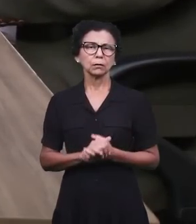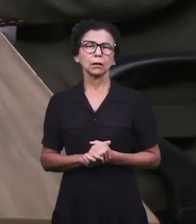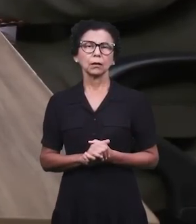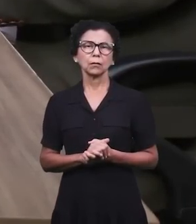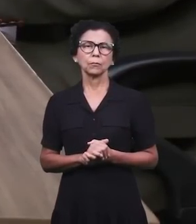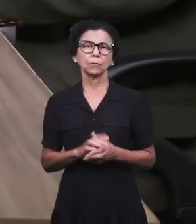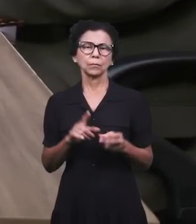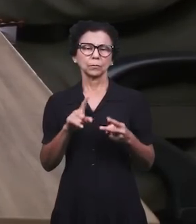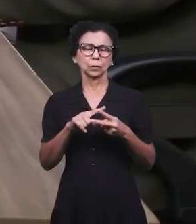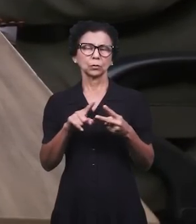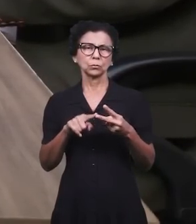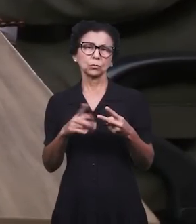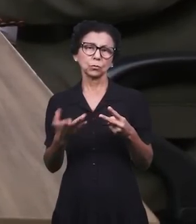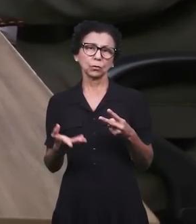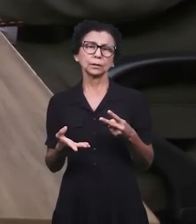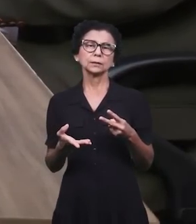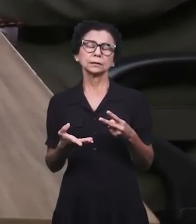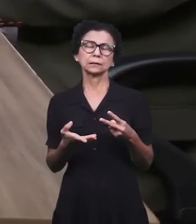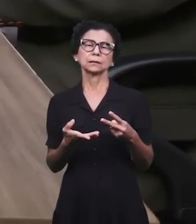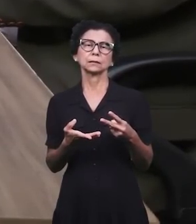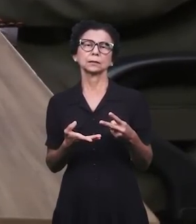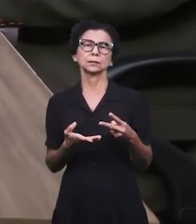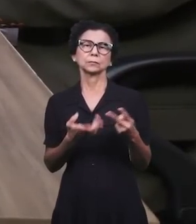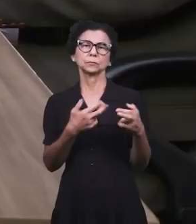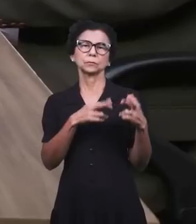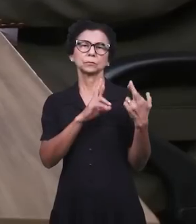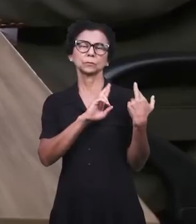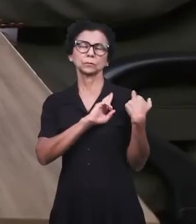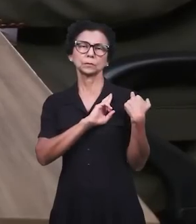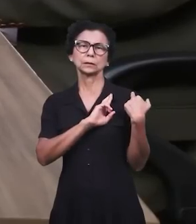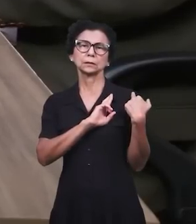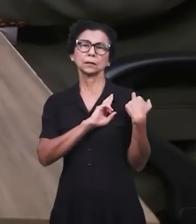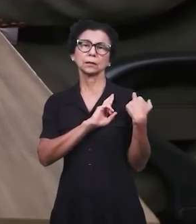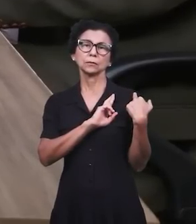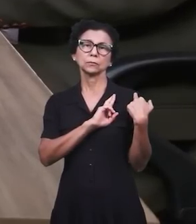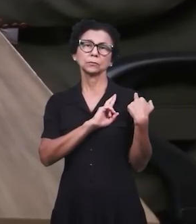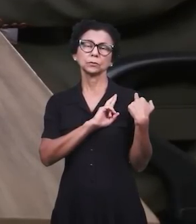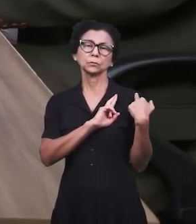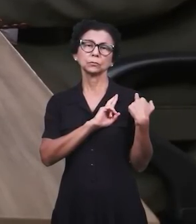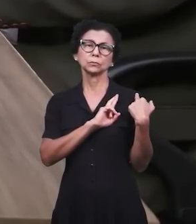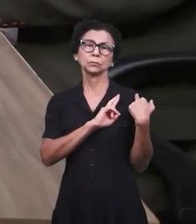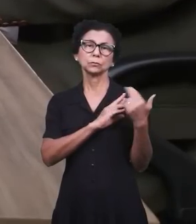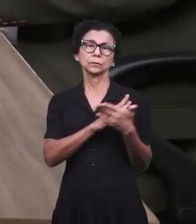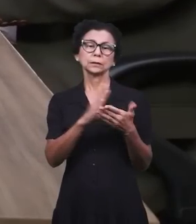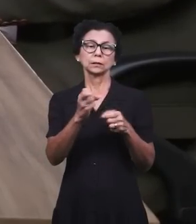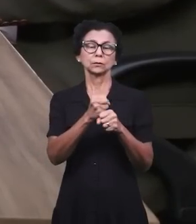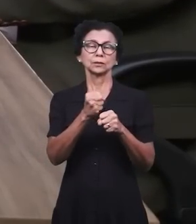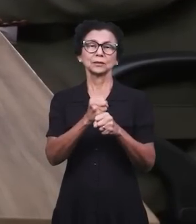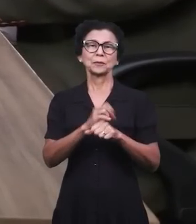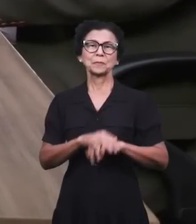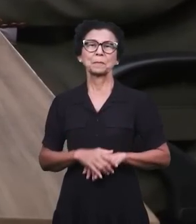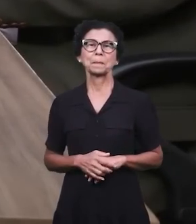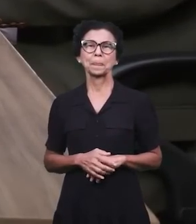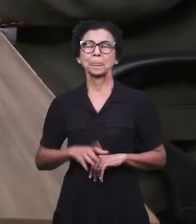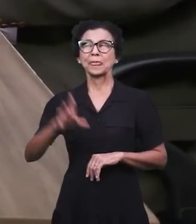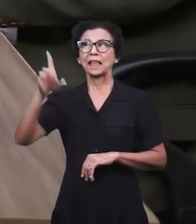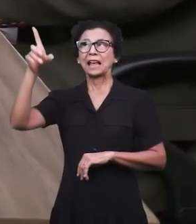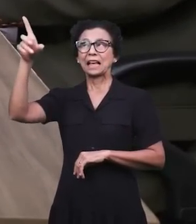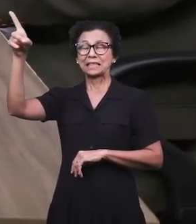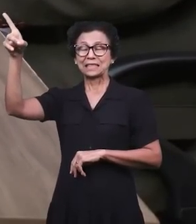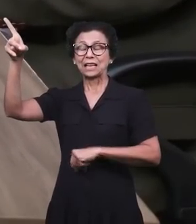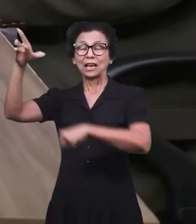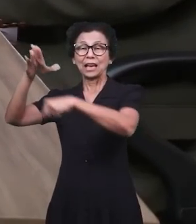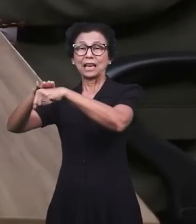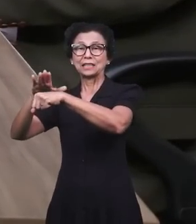ali, o mestre de obras, faça aquilo que foi projetado pelo arquiteto. Só que nesse texto, Deus fala que ele é o arquiteto e o